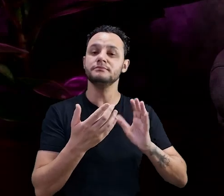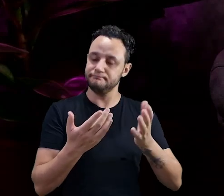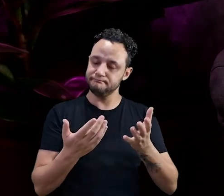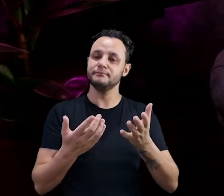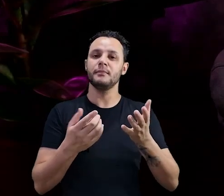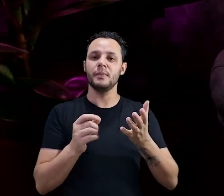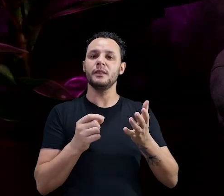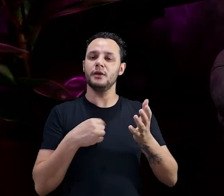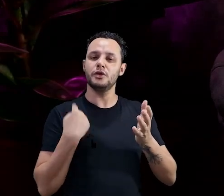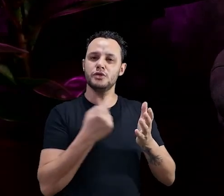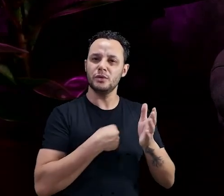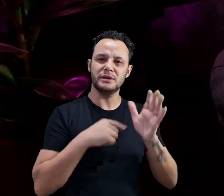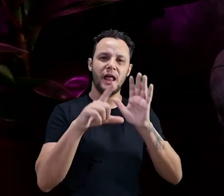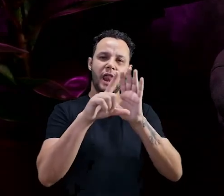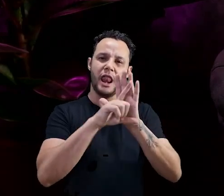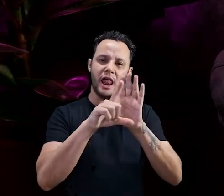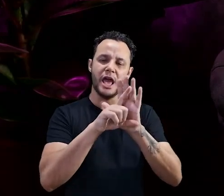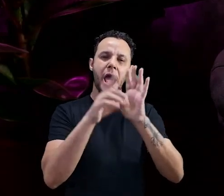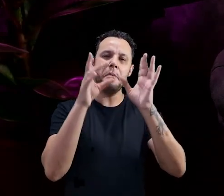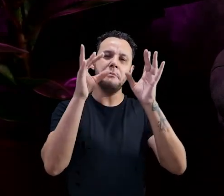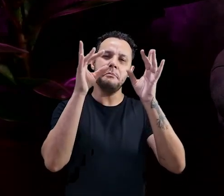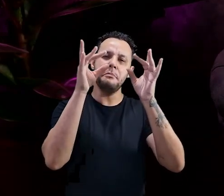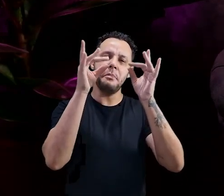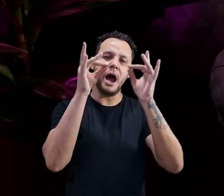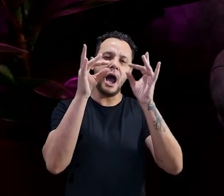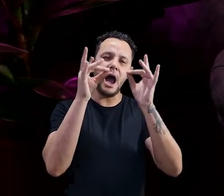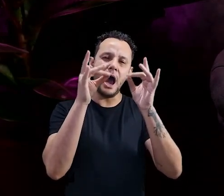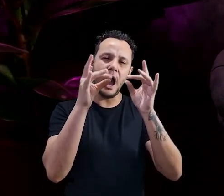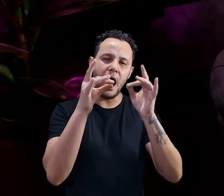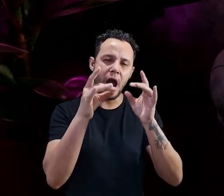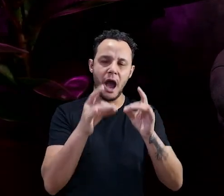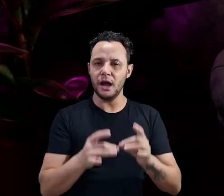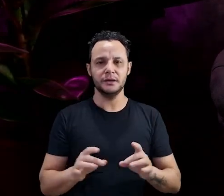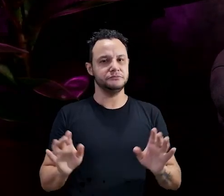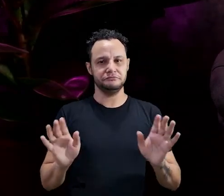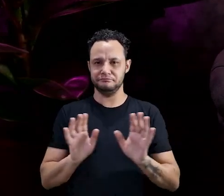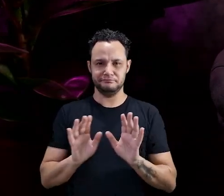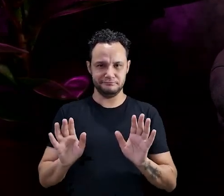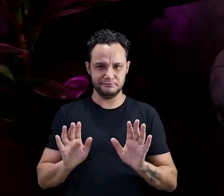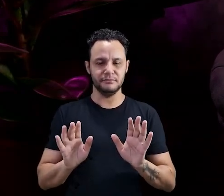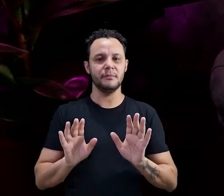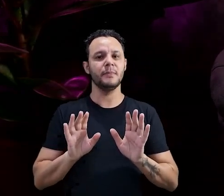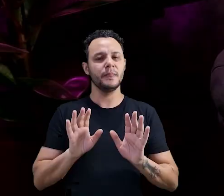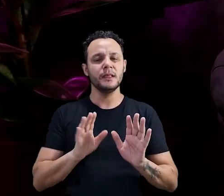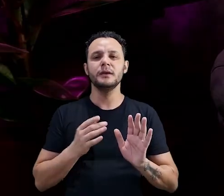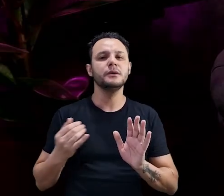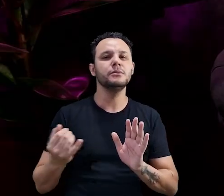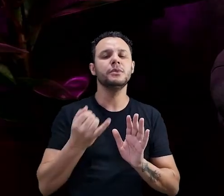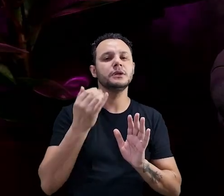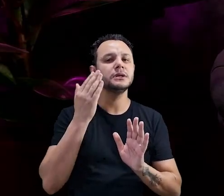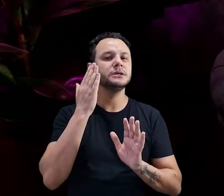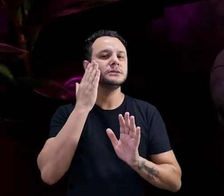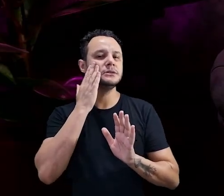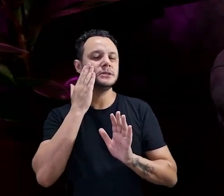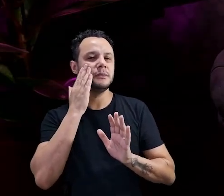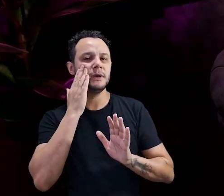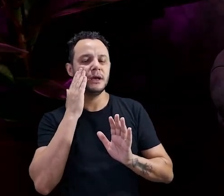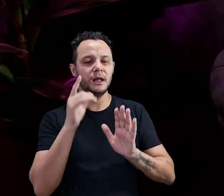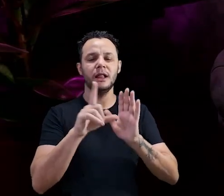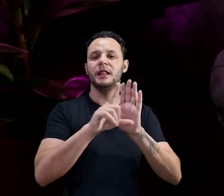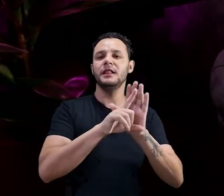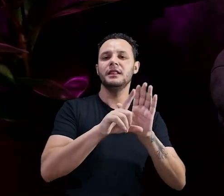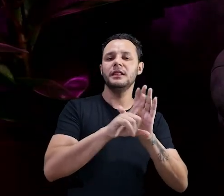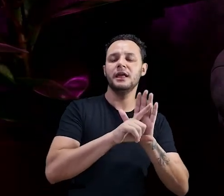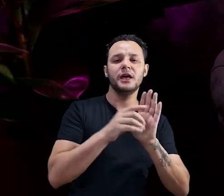entrar aqui em lei, em detalhamento da legislação uma a uma, mas só para a gente saber aonde